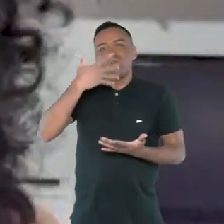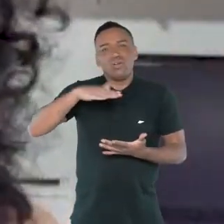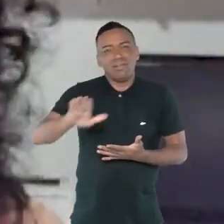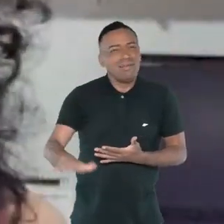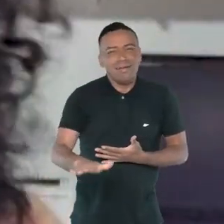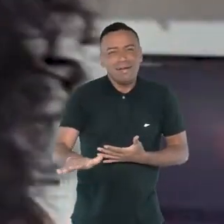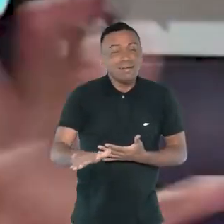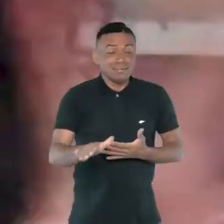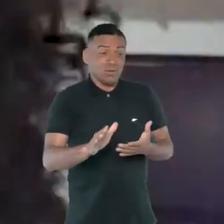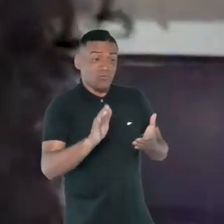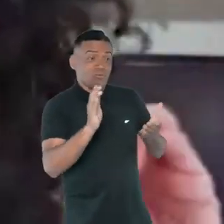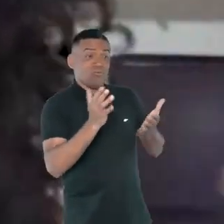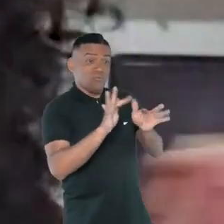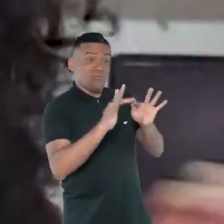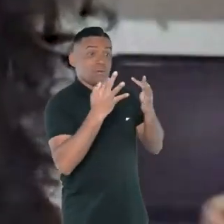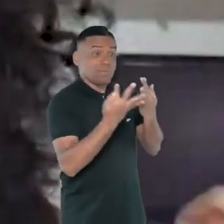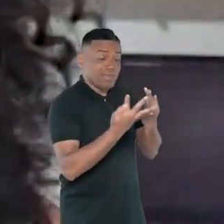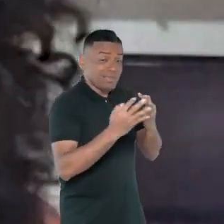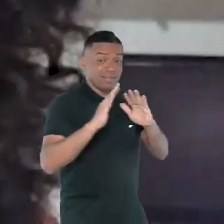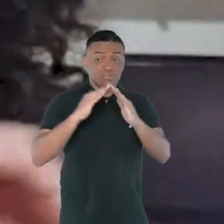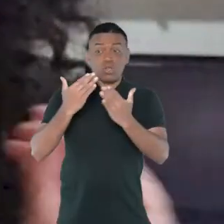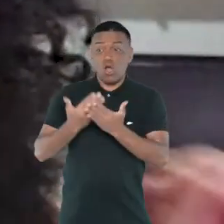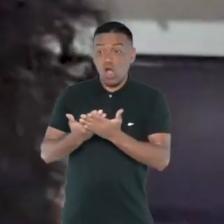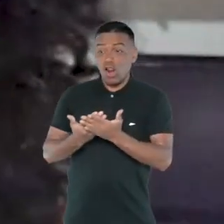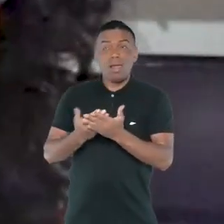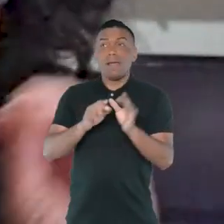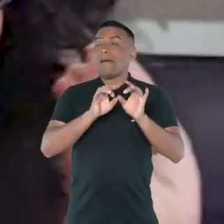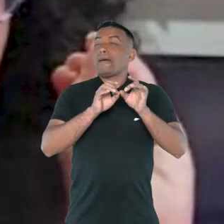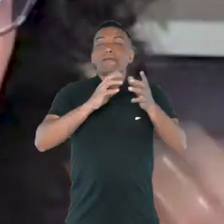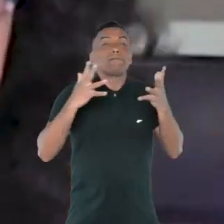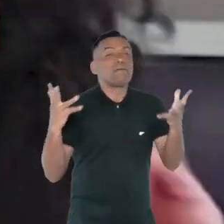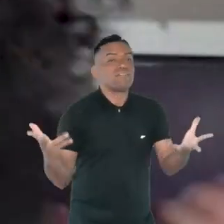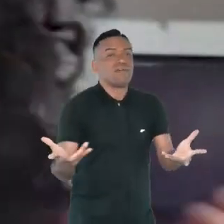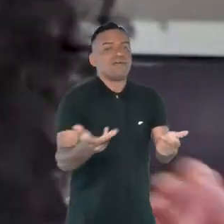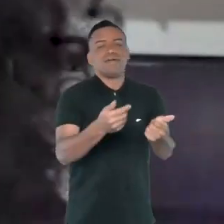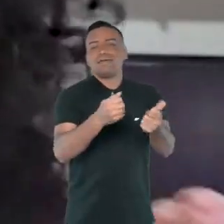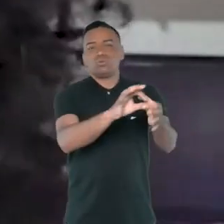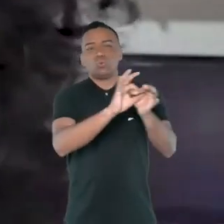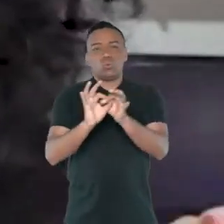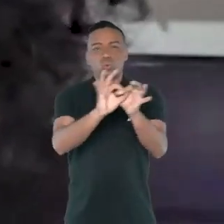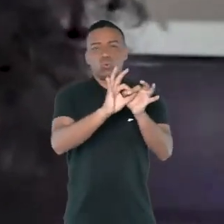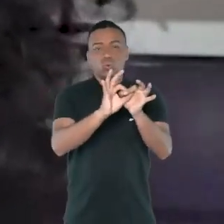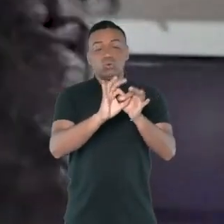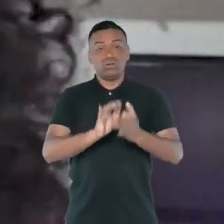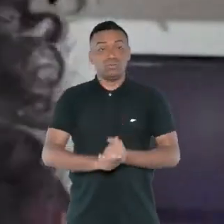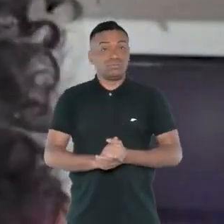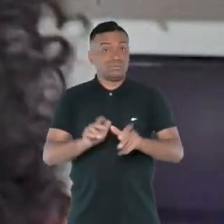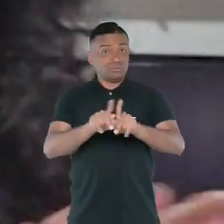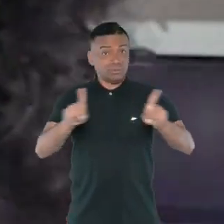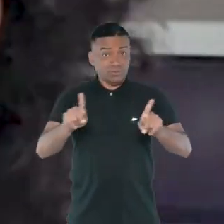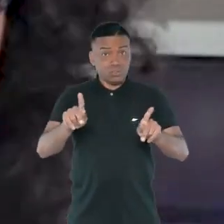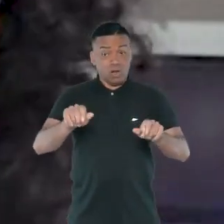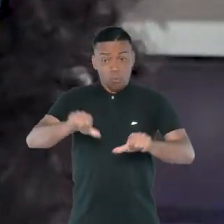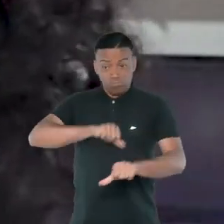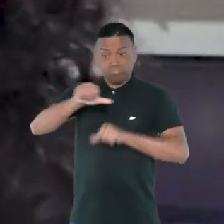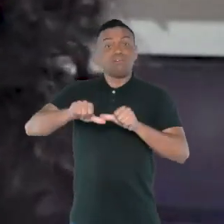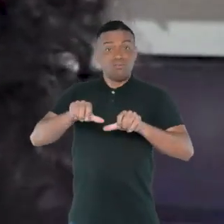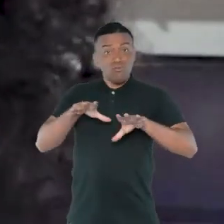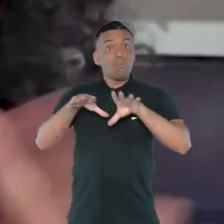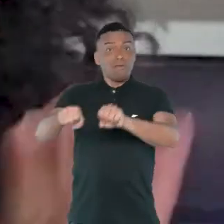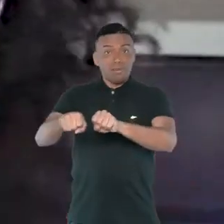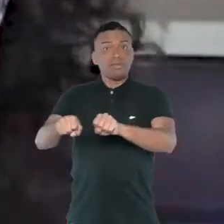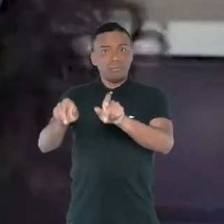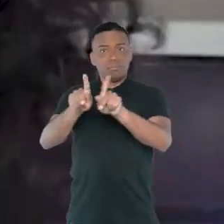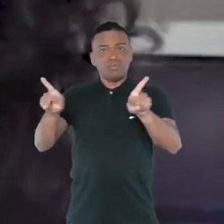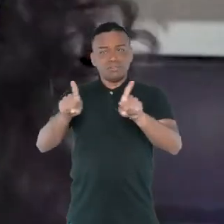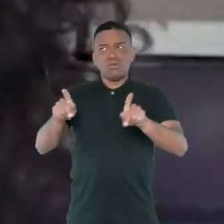traja regata e usa óculos retangulares de aro preto. Seu fundo é composto por uma parede branca com uma prateleira de mesmo tom que